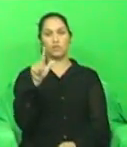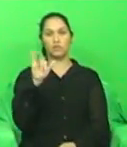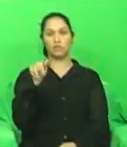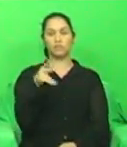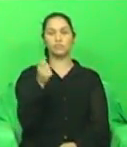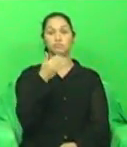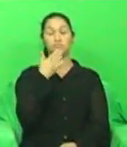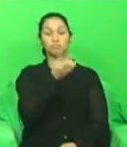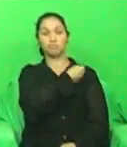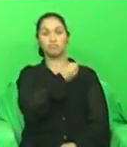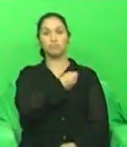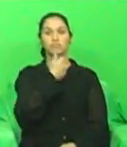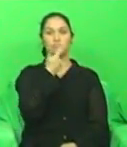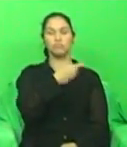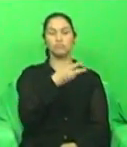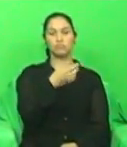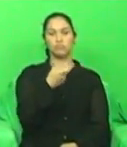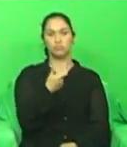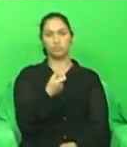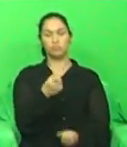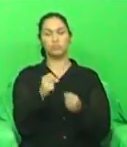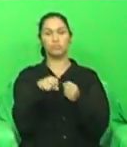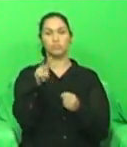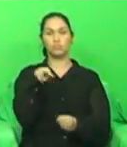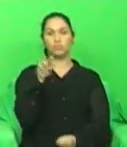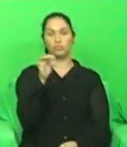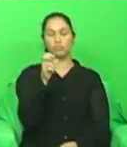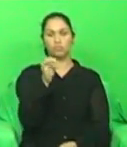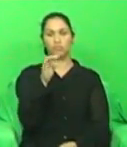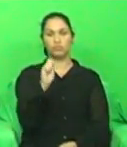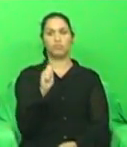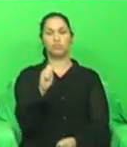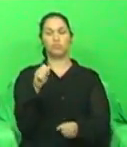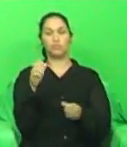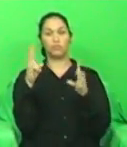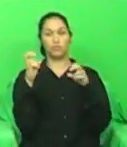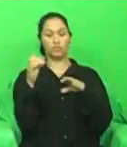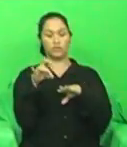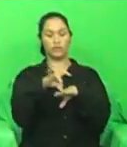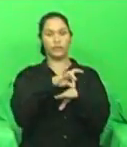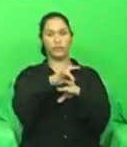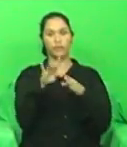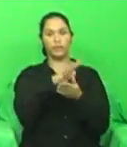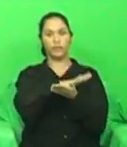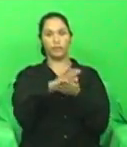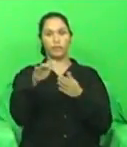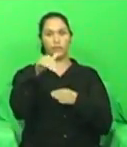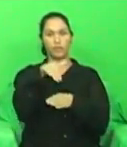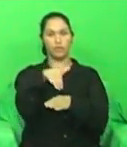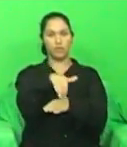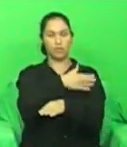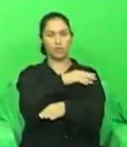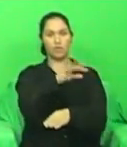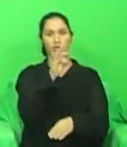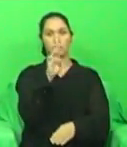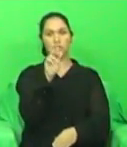barra 18 autoria vereador titã belov assunto pavimentação asfáltica da travessa